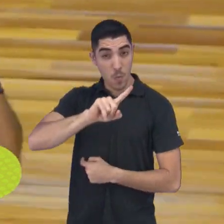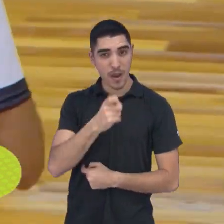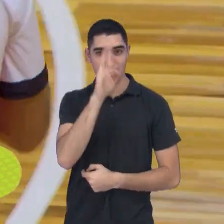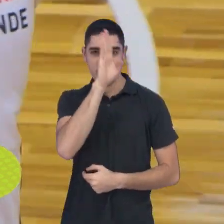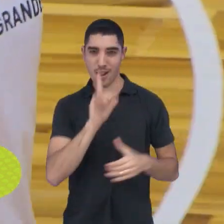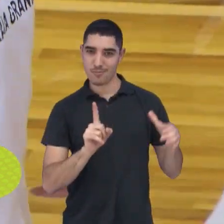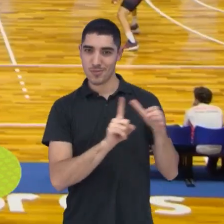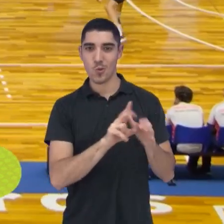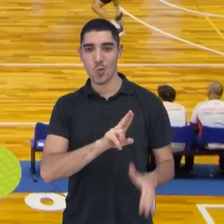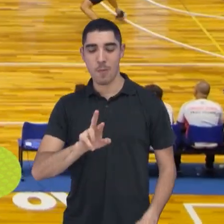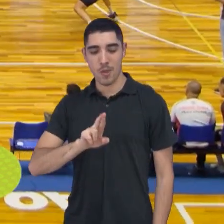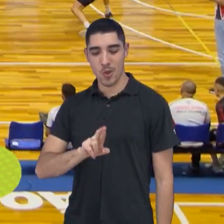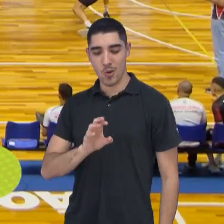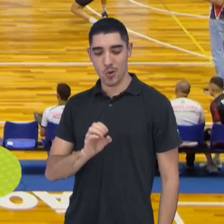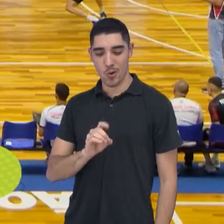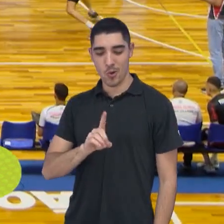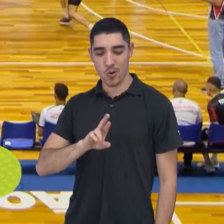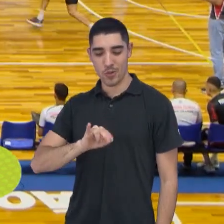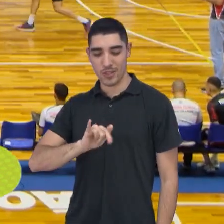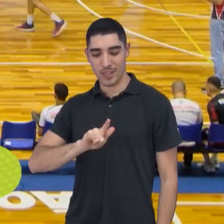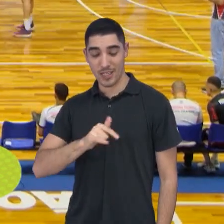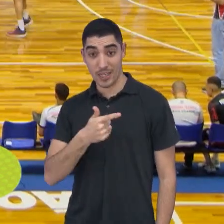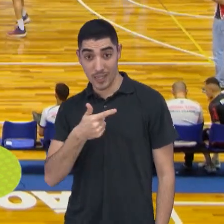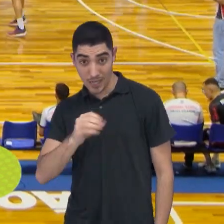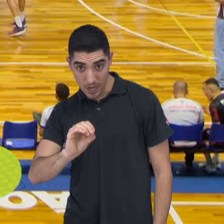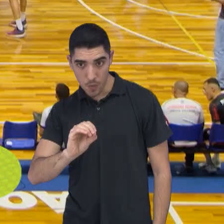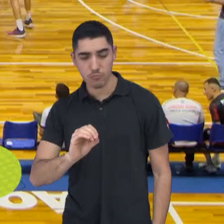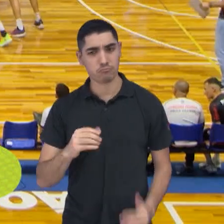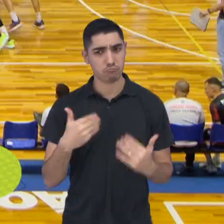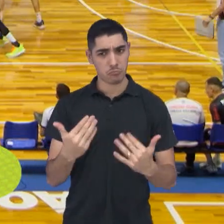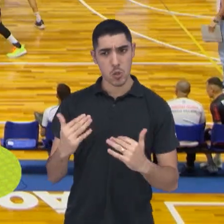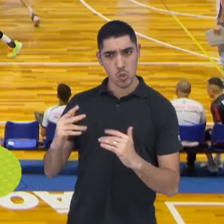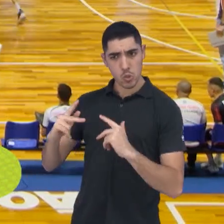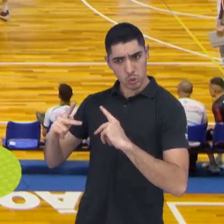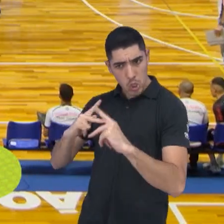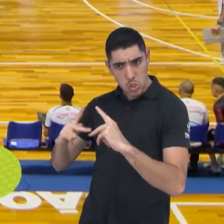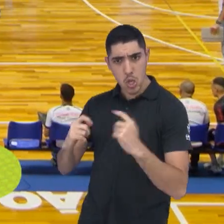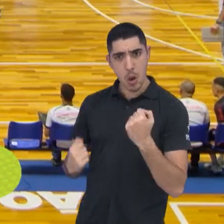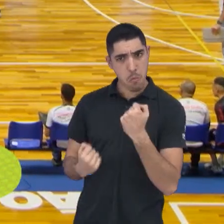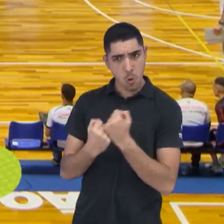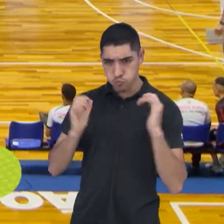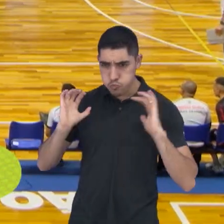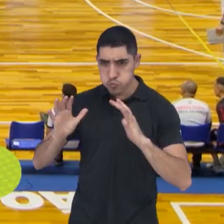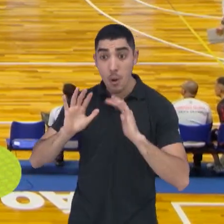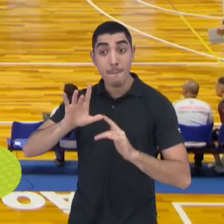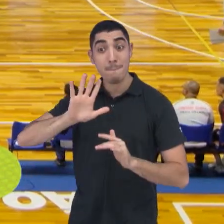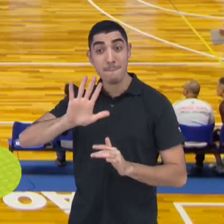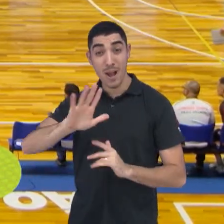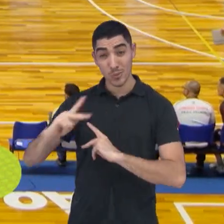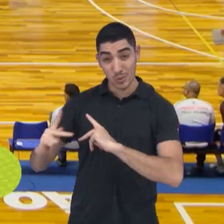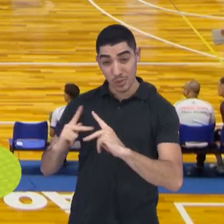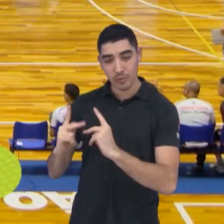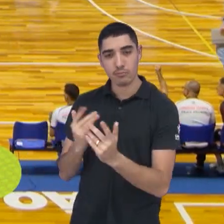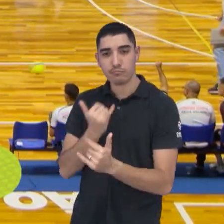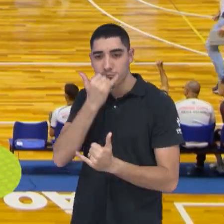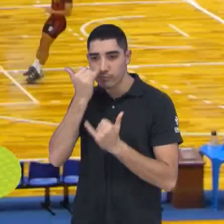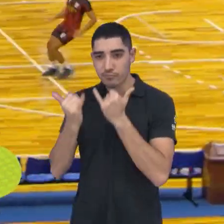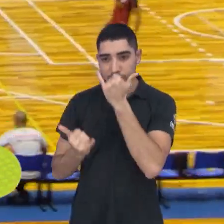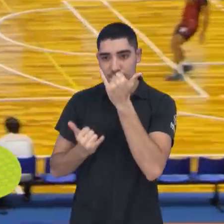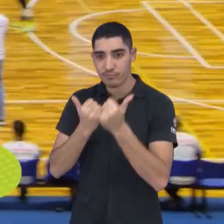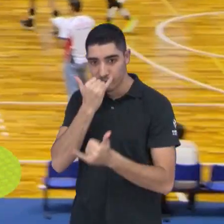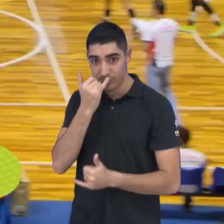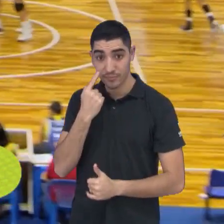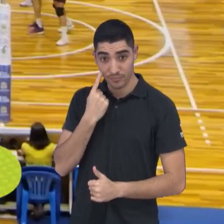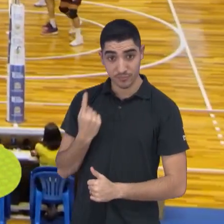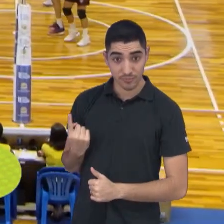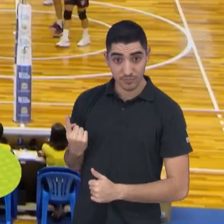olímpico Rodrigão. Mesmo com o apoio da torcida, o Vôlei São José começou a partida cometendo muitos erros,